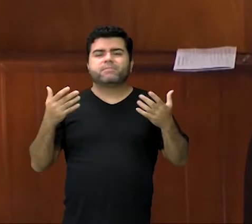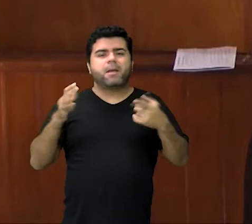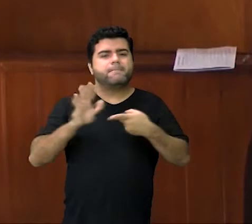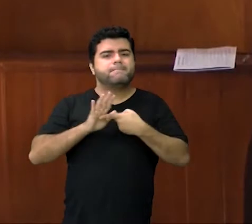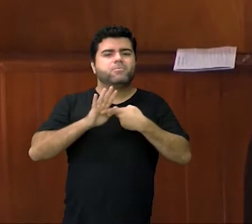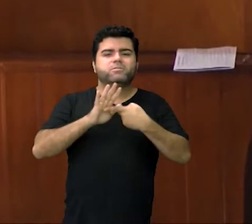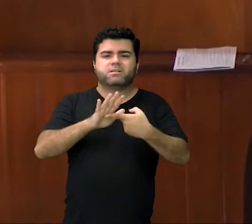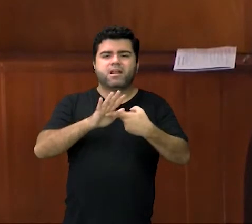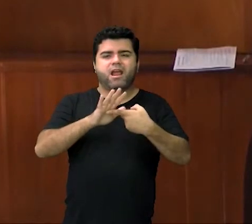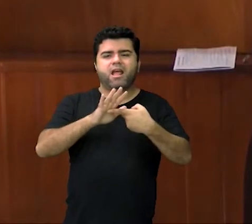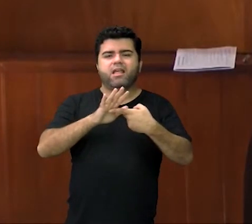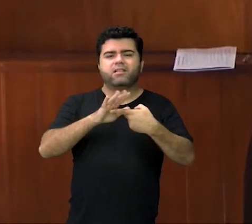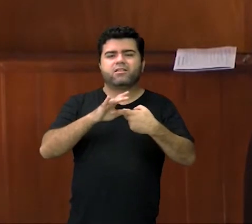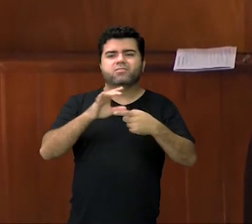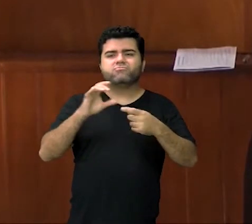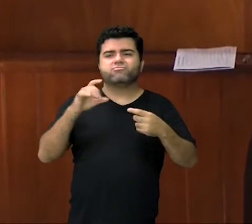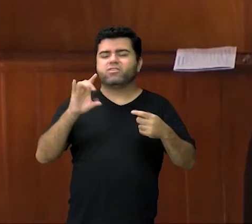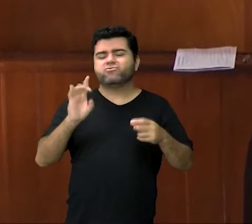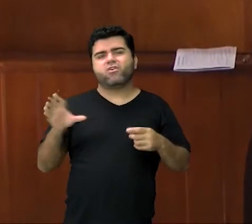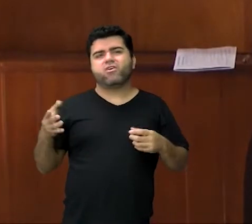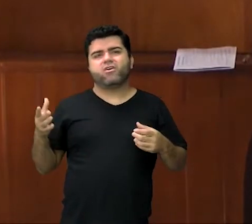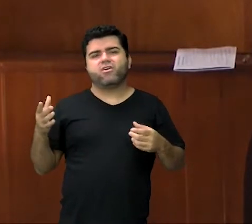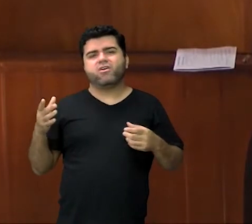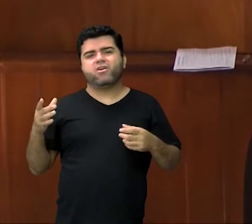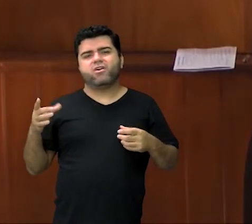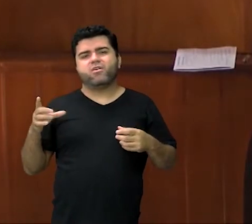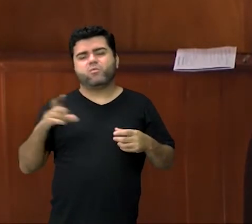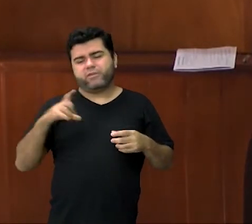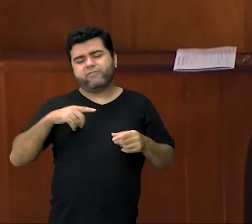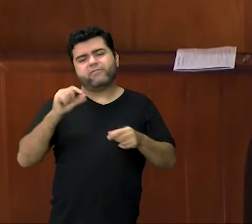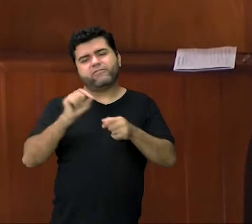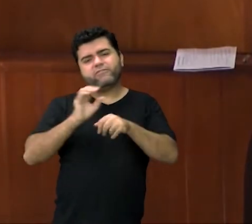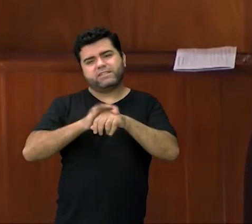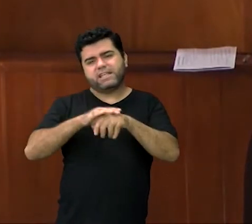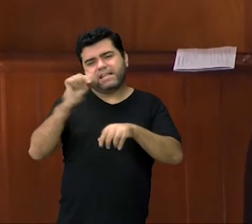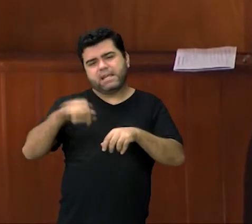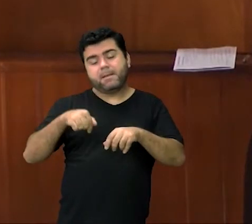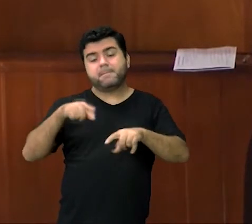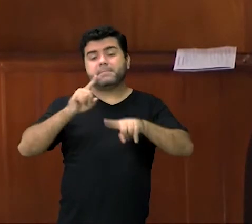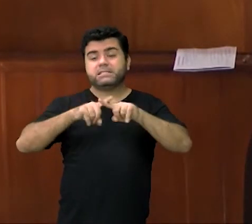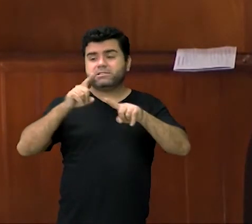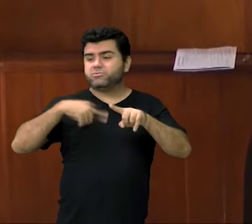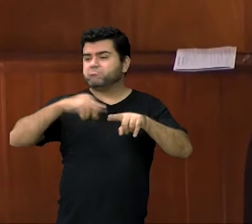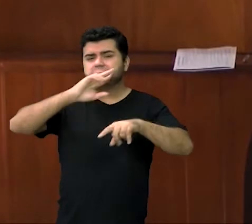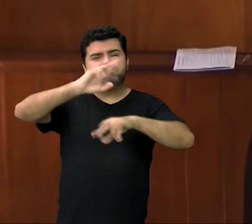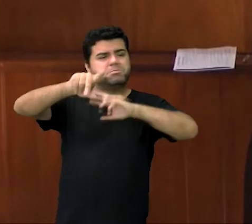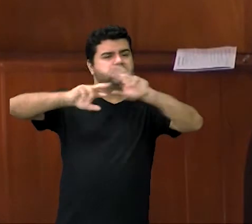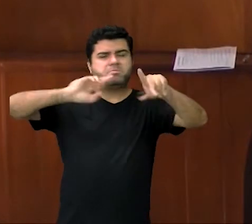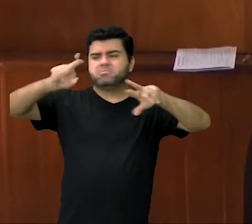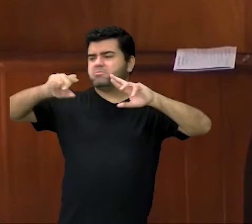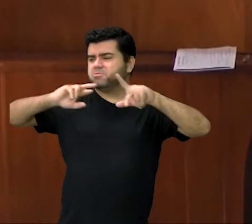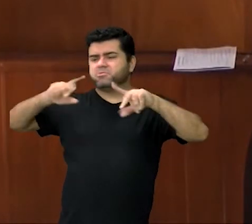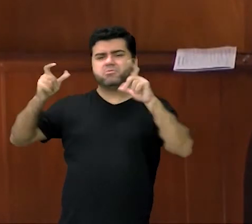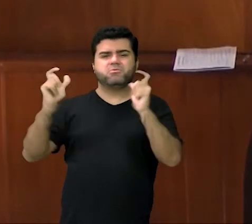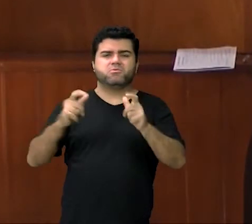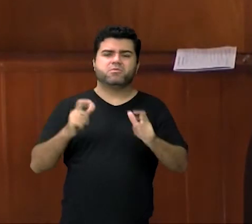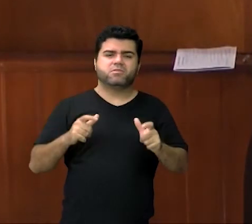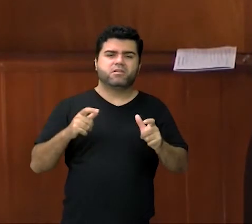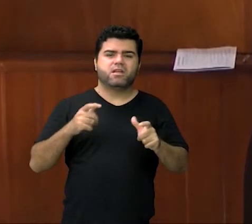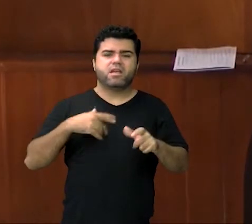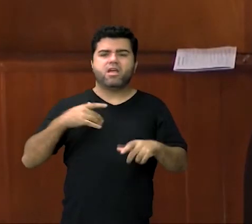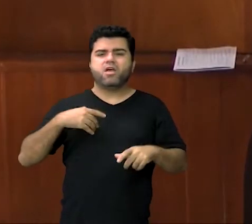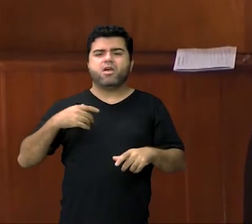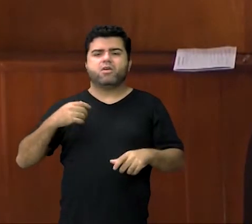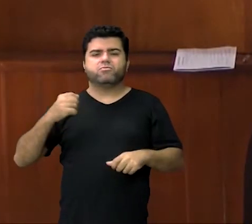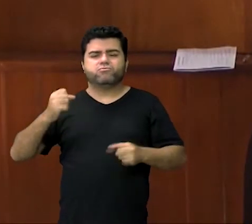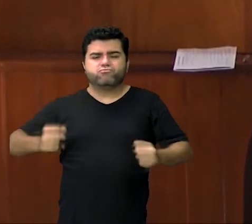mostrar não só tudo que envolve o que nós fazemos aqui, mas de outras instituições, o trabalho dos para-atletas, o